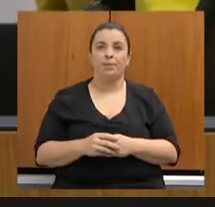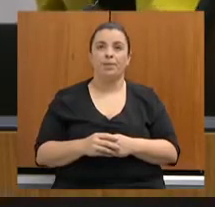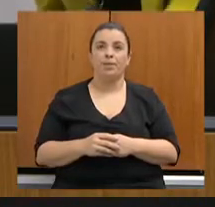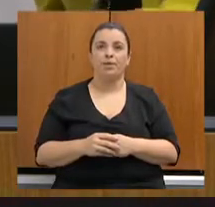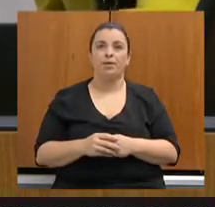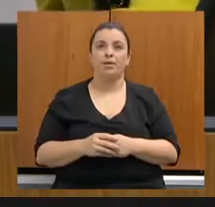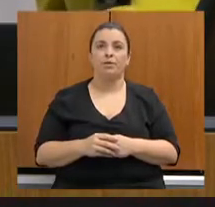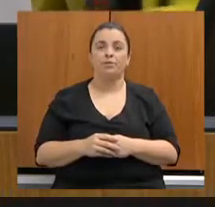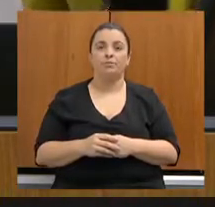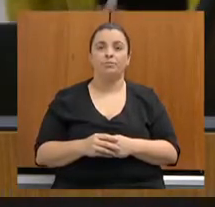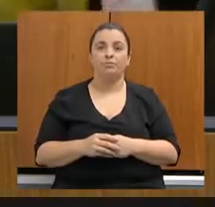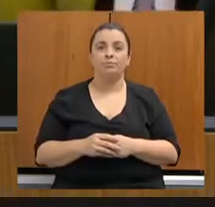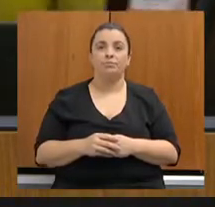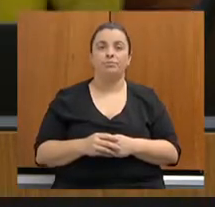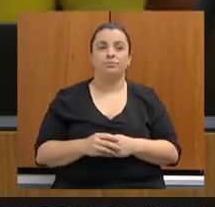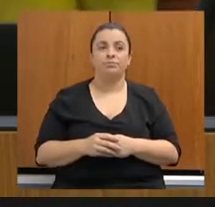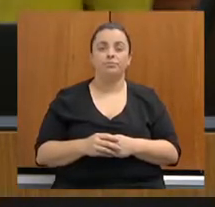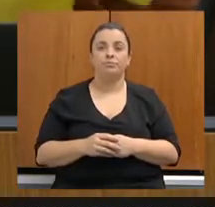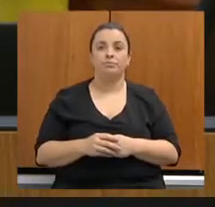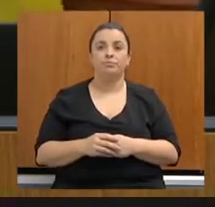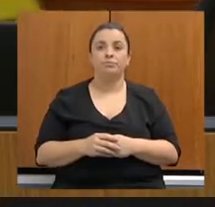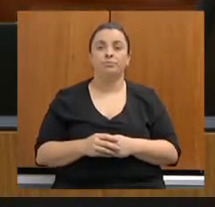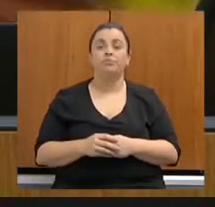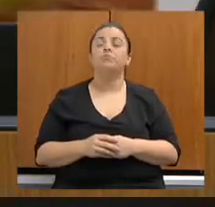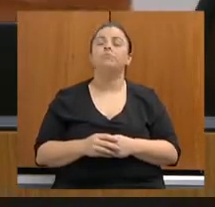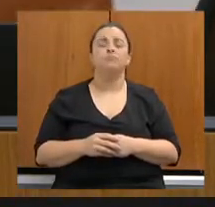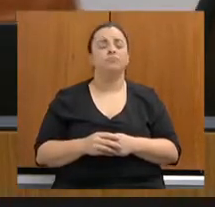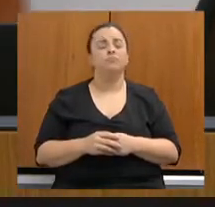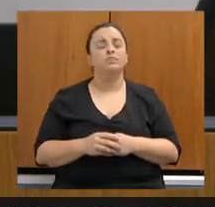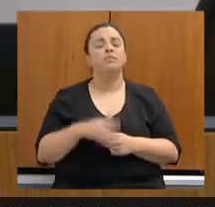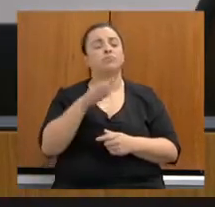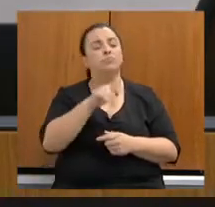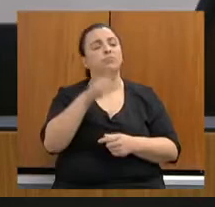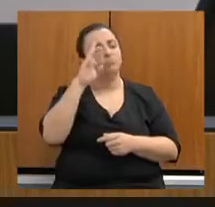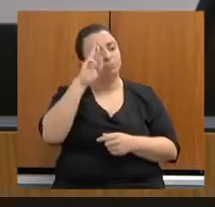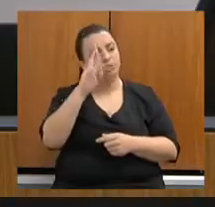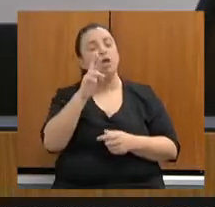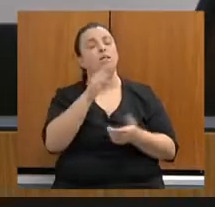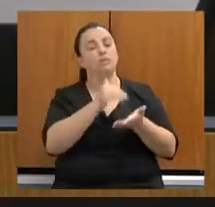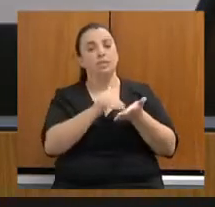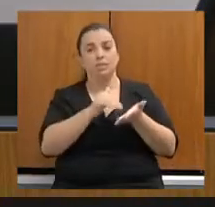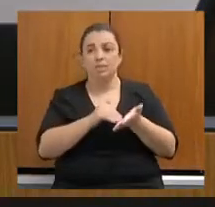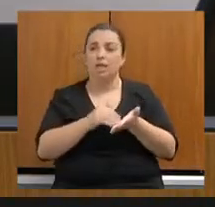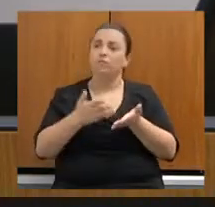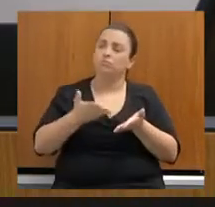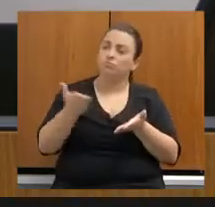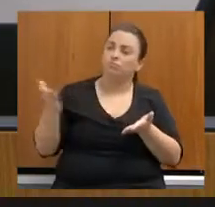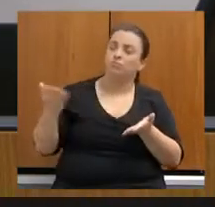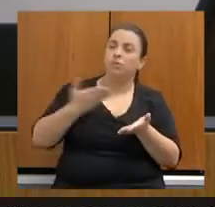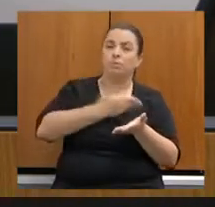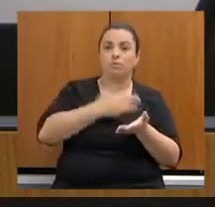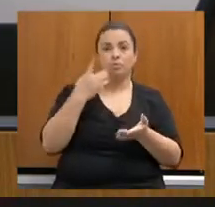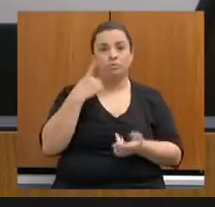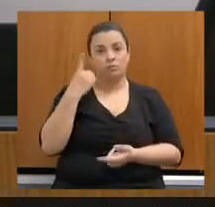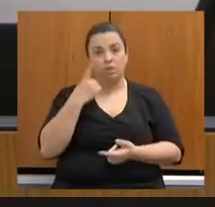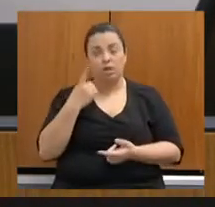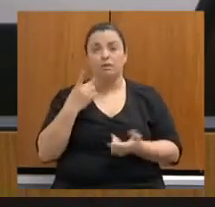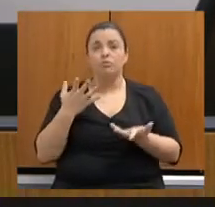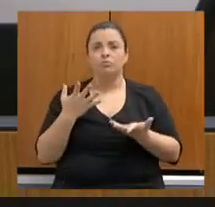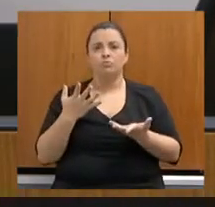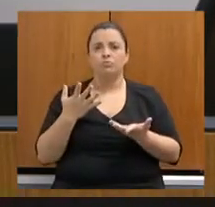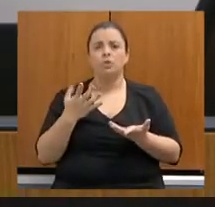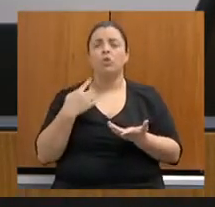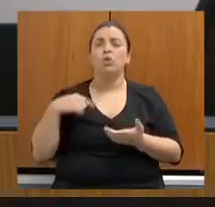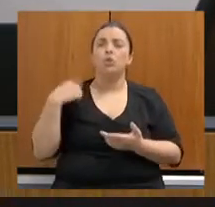aí a senhora secretária colegas deputados todos nós